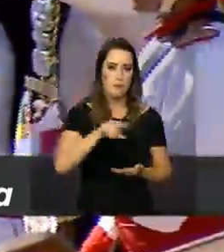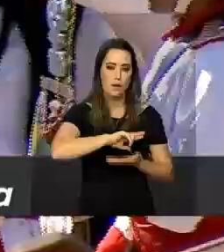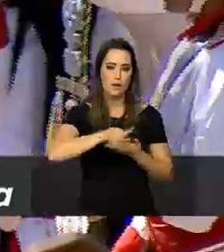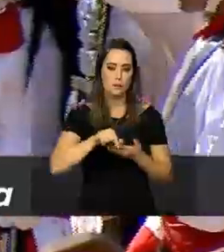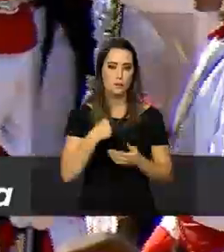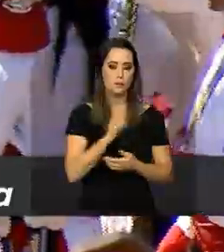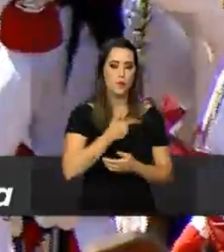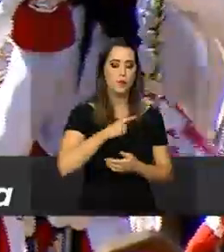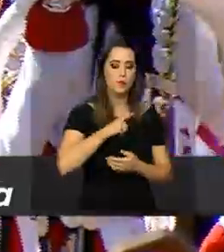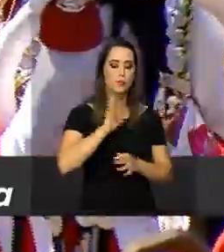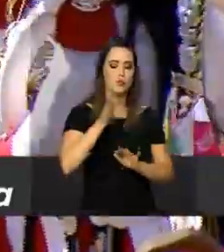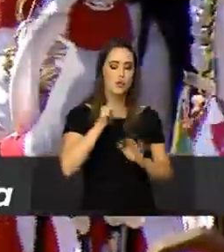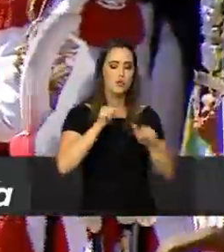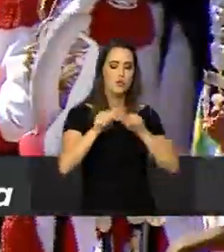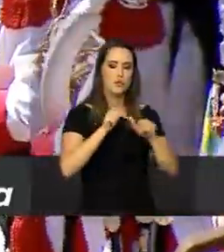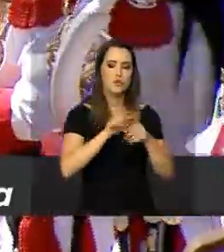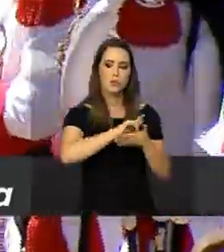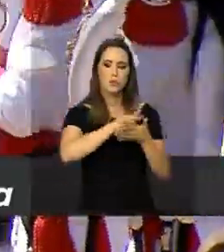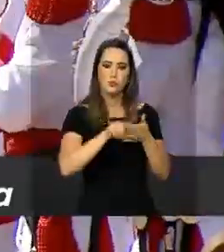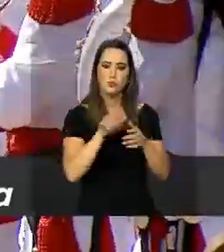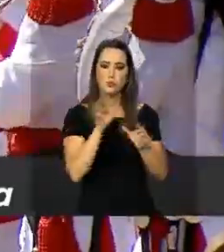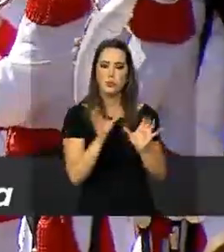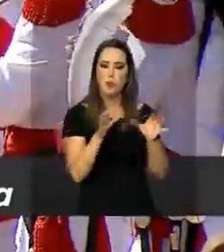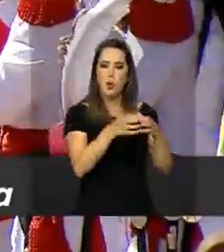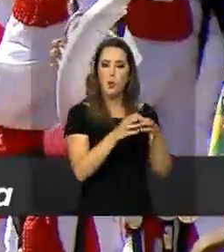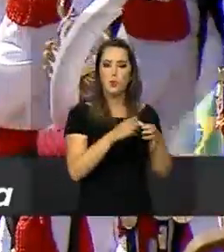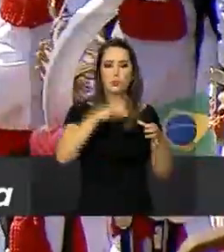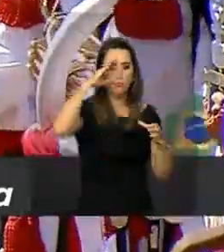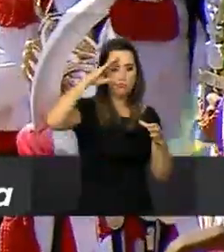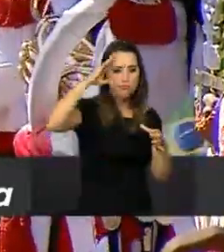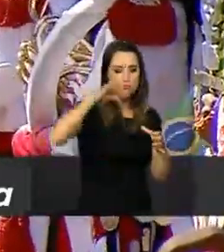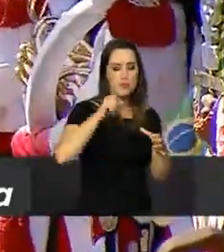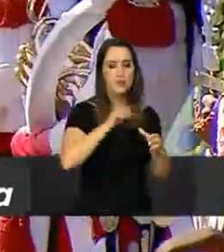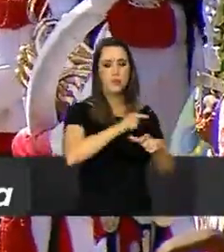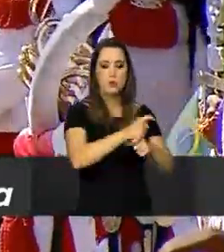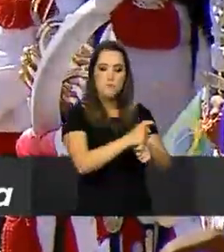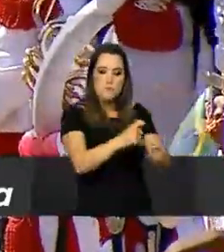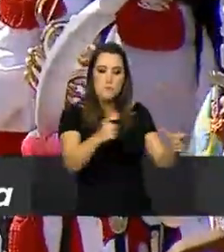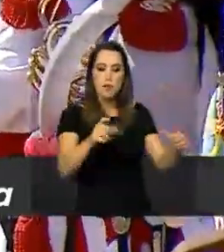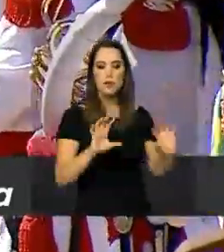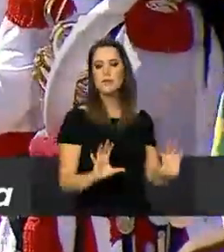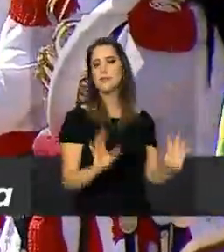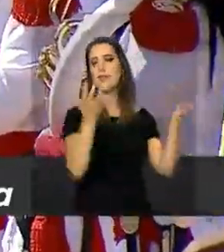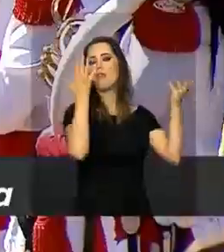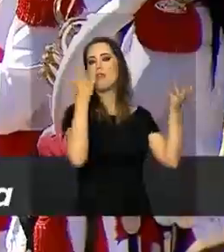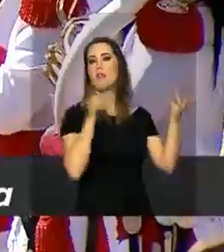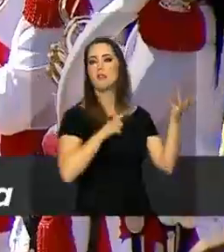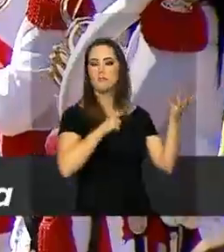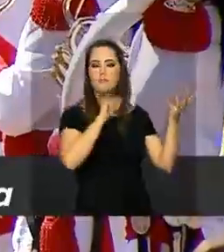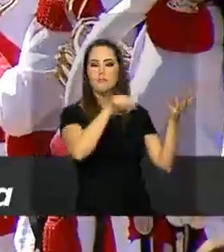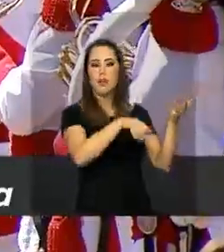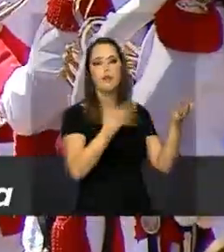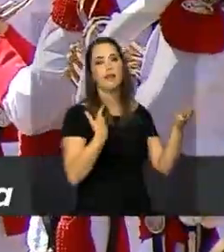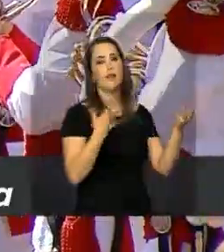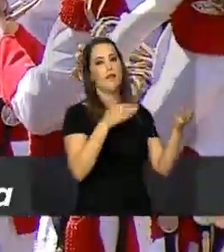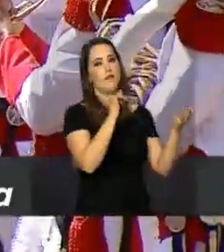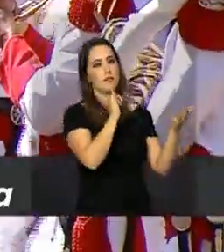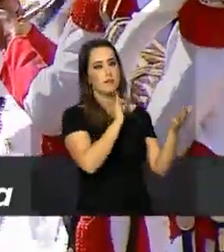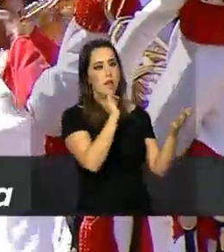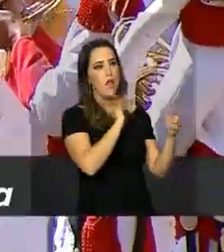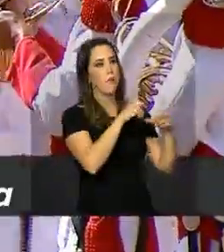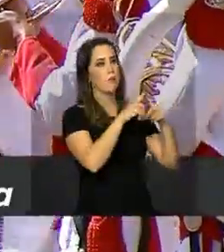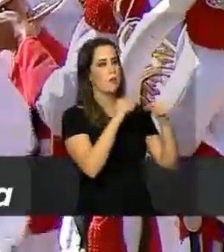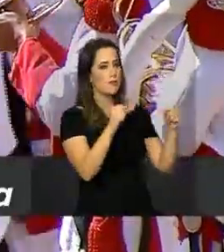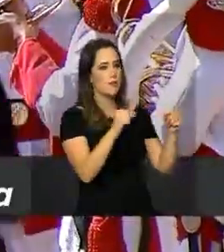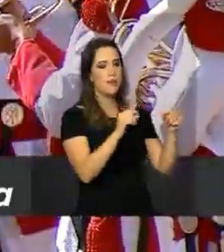inclusive, nós trabalhamos muito com todos eles nesses grandes eventos, né? Então, que teve Brasília, sediou alguns